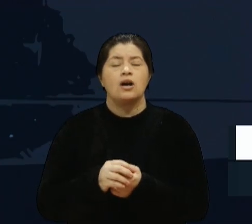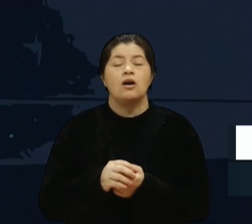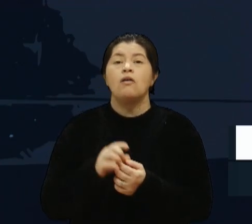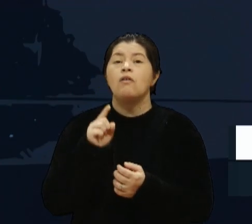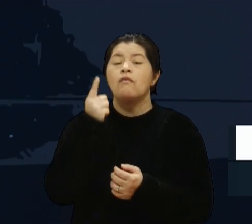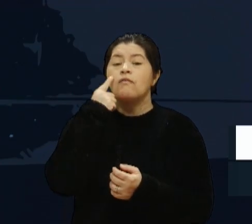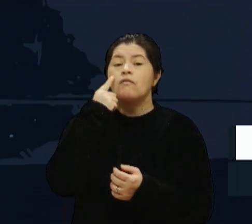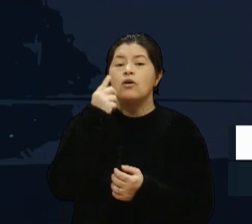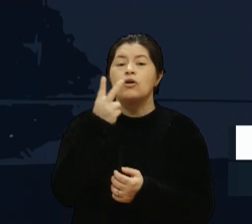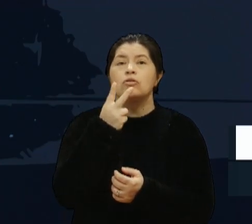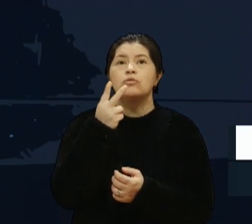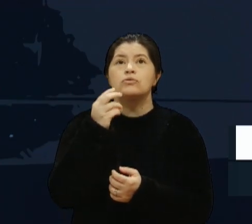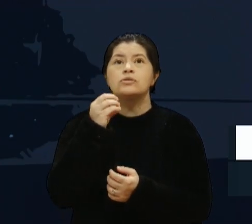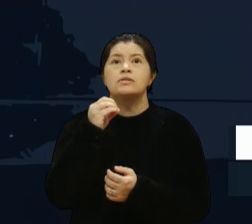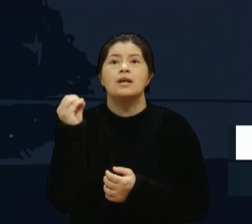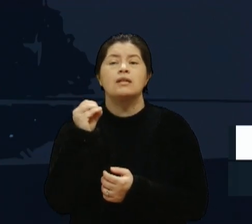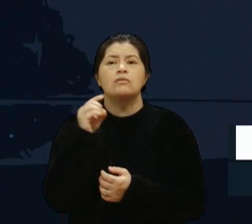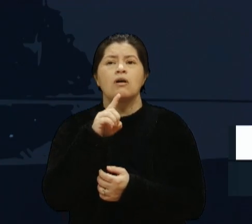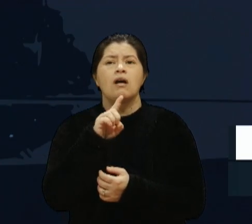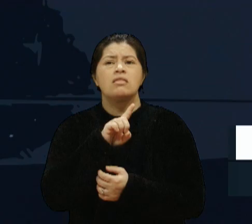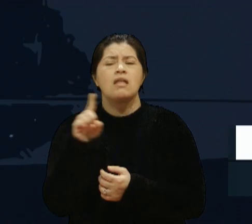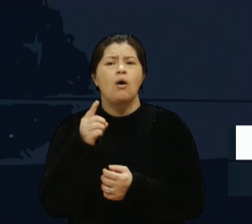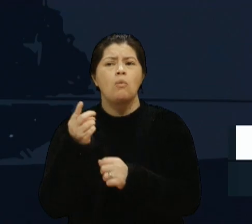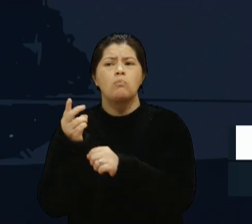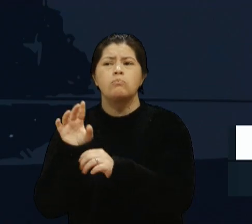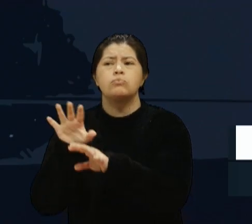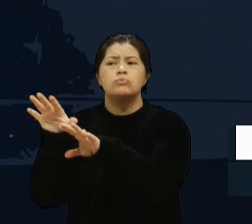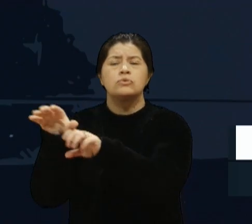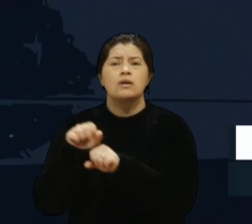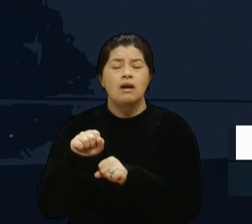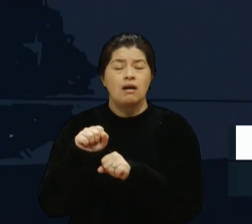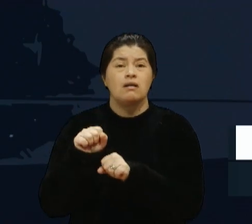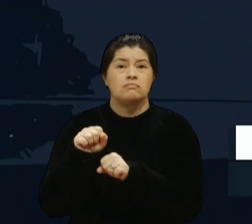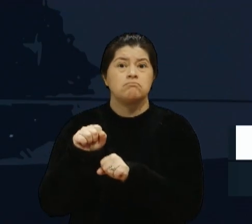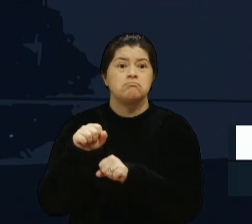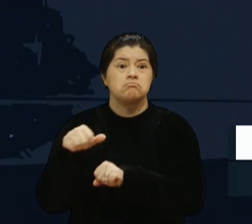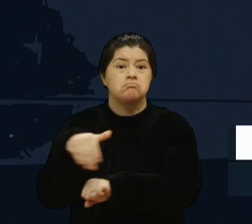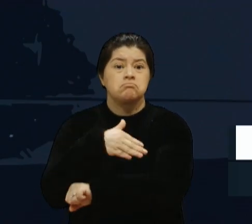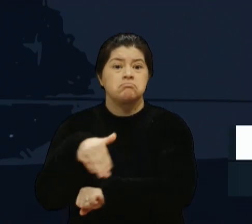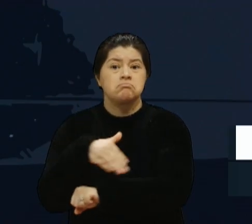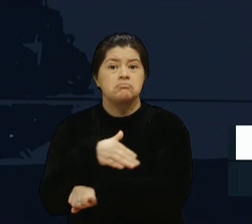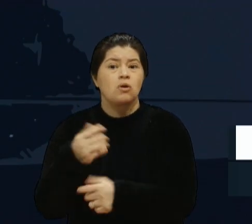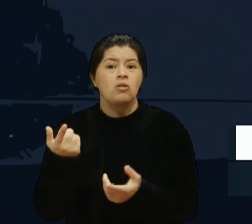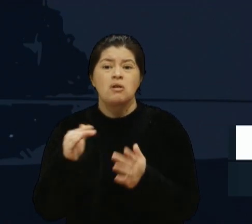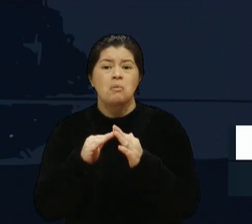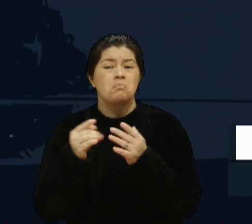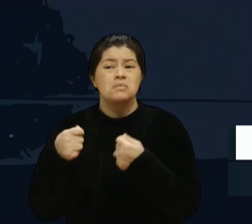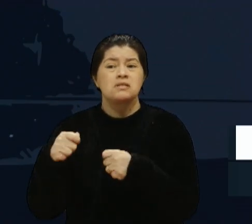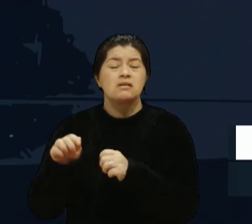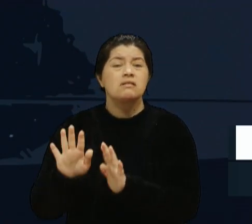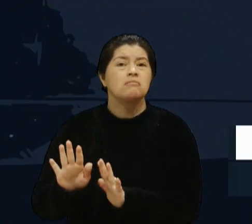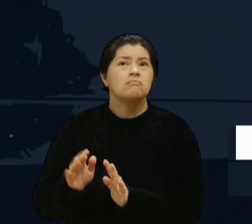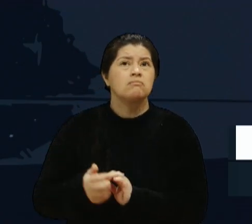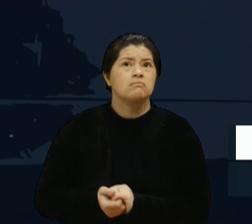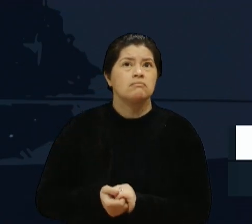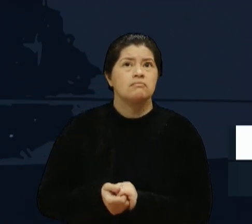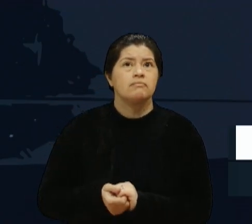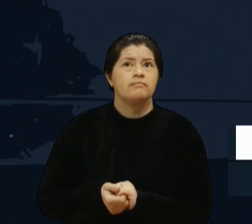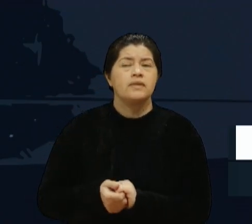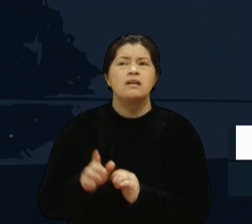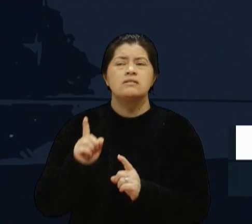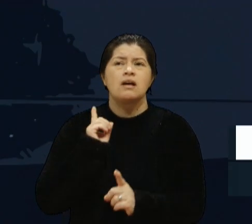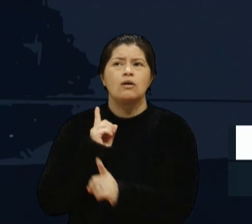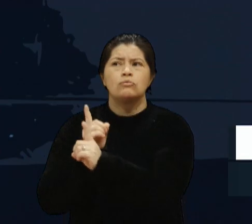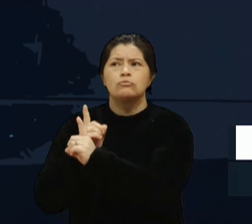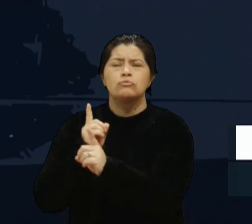200 não buscaram a Bolsa Família. São moradores de rua que, de repente, não precisam. Vocês sabem que, com essas abordagens